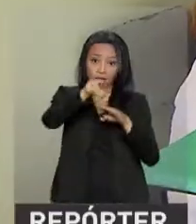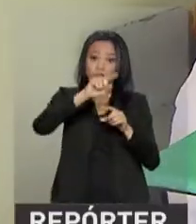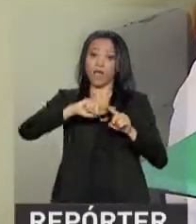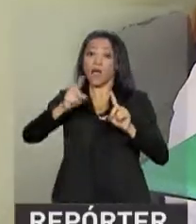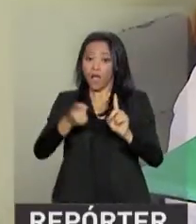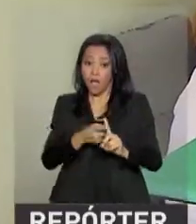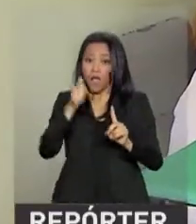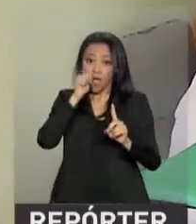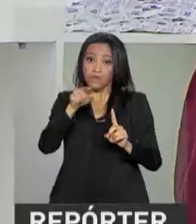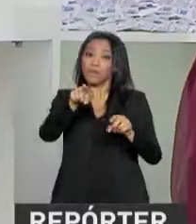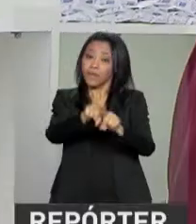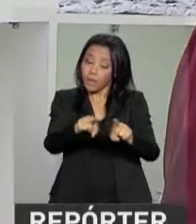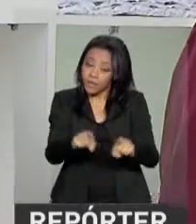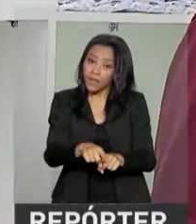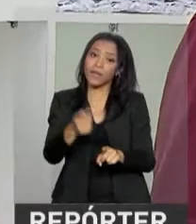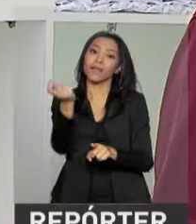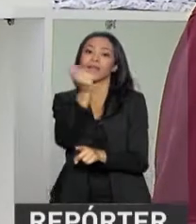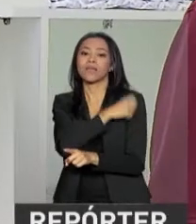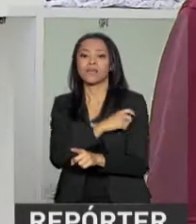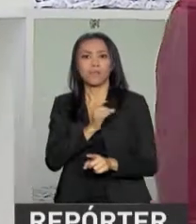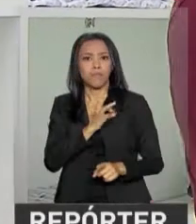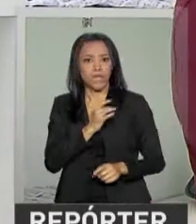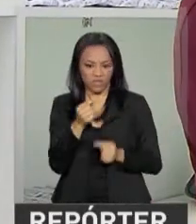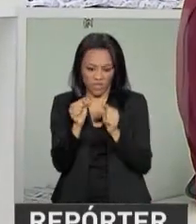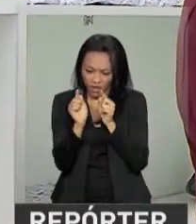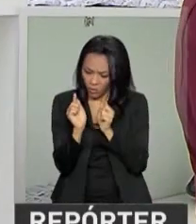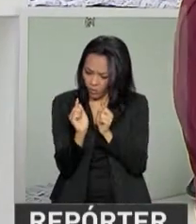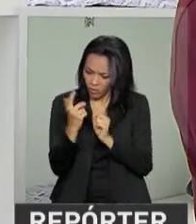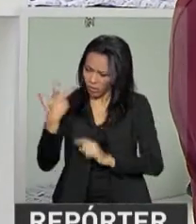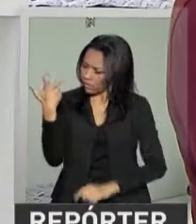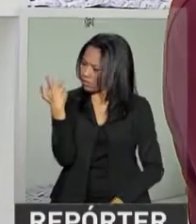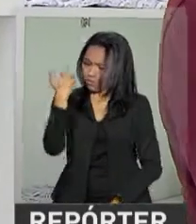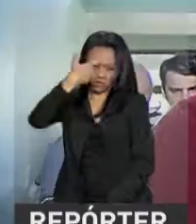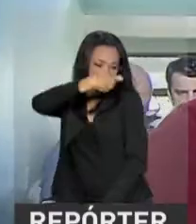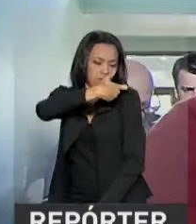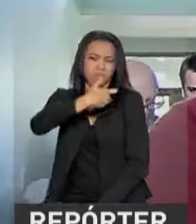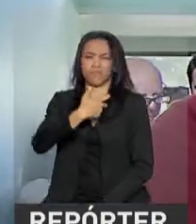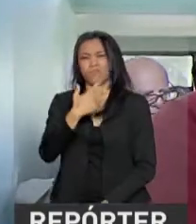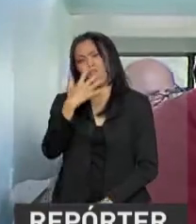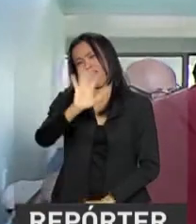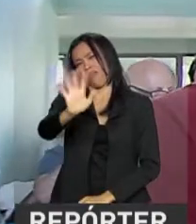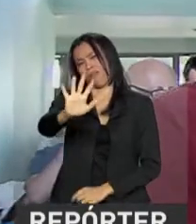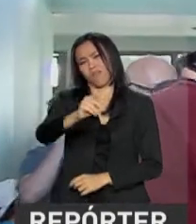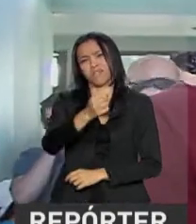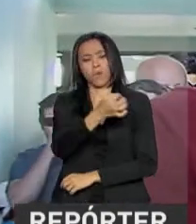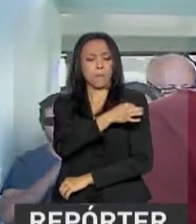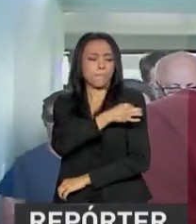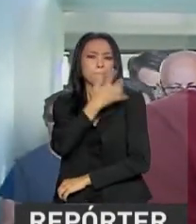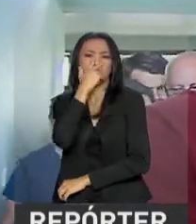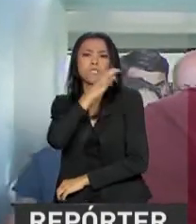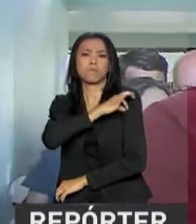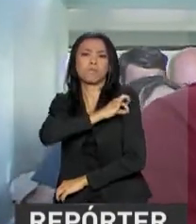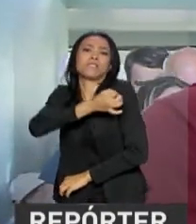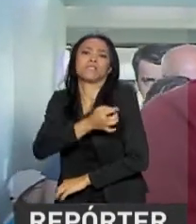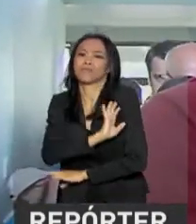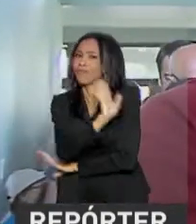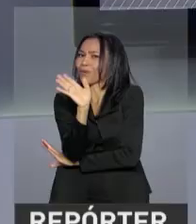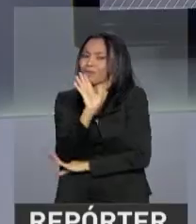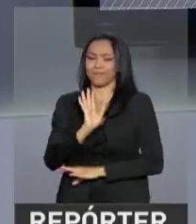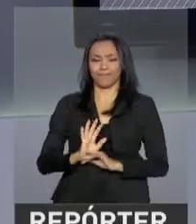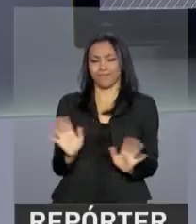as demais pessoas. E se o medo é da agulha, pode ficar despreocupado. Não, só uma beliscadinha, não dói nada não, e vale a